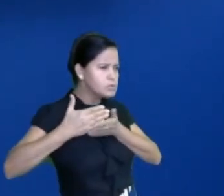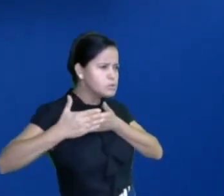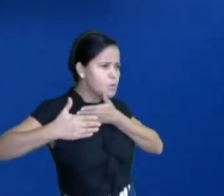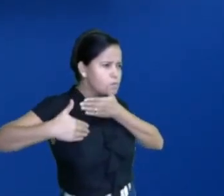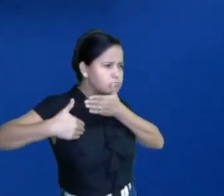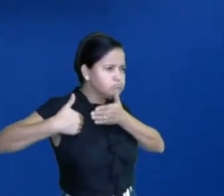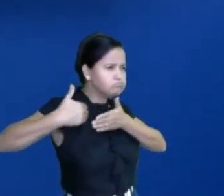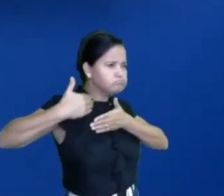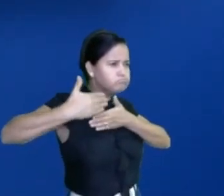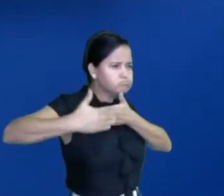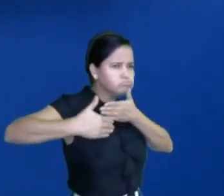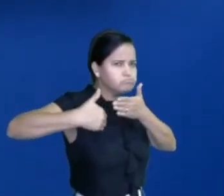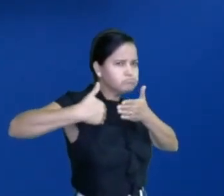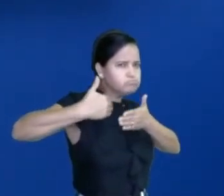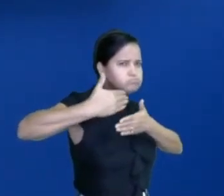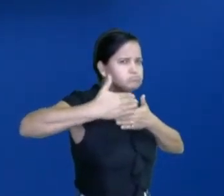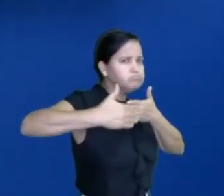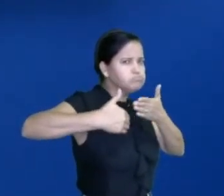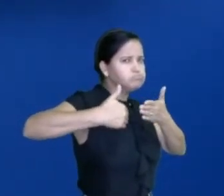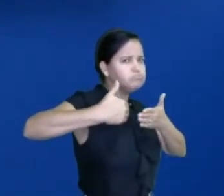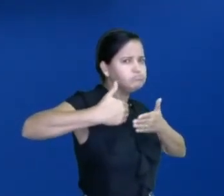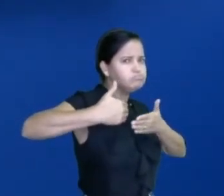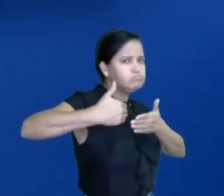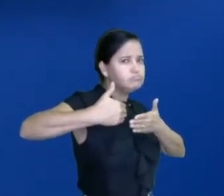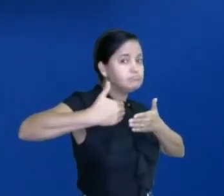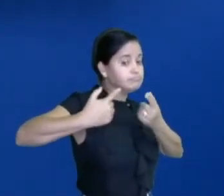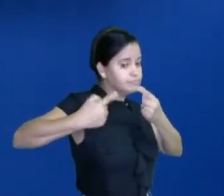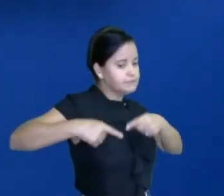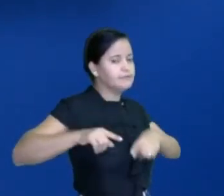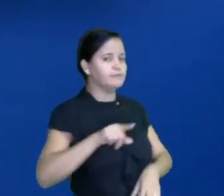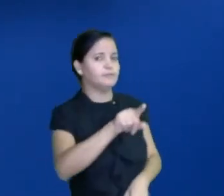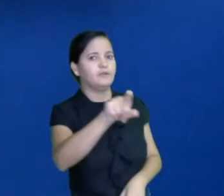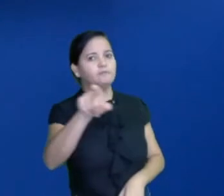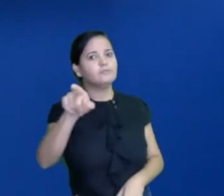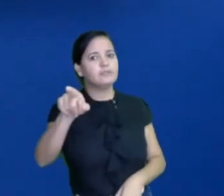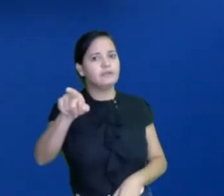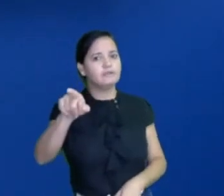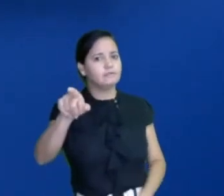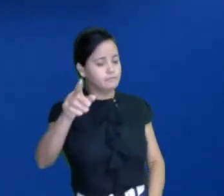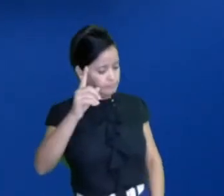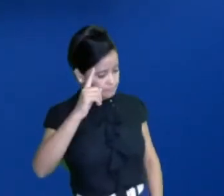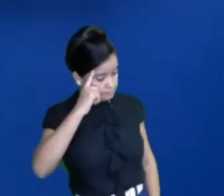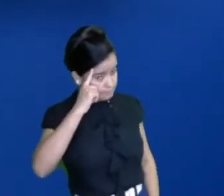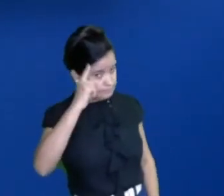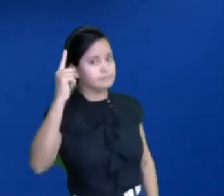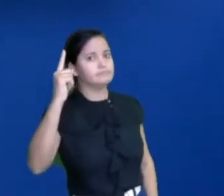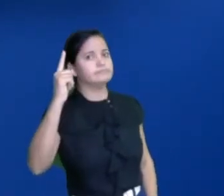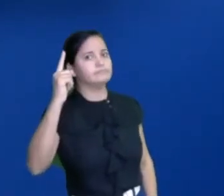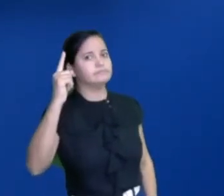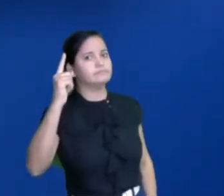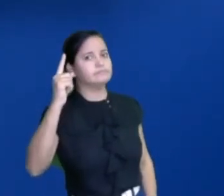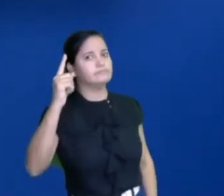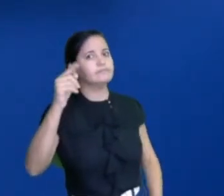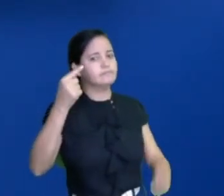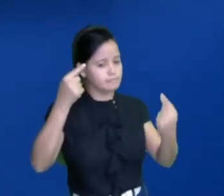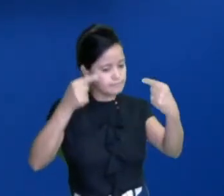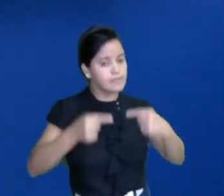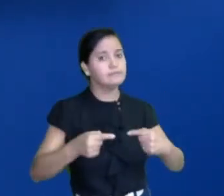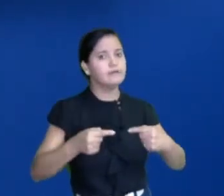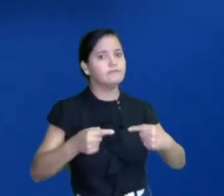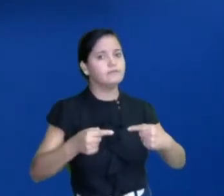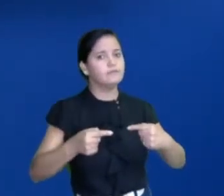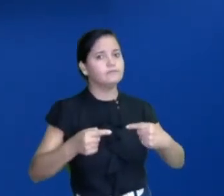resultou em Vitória de Santo Antão? Desafio para você, viu? Se liga na história, se liga no